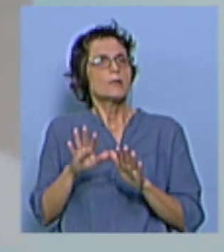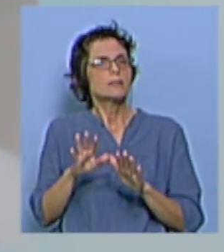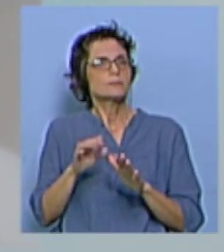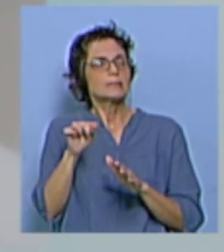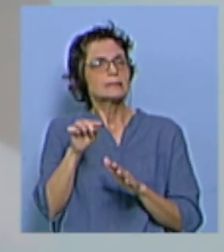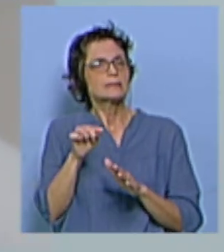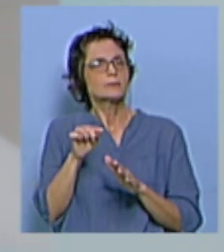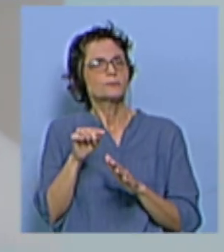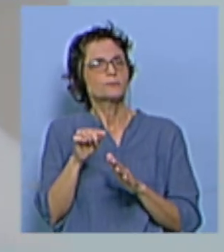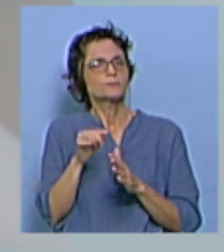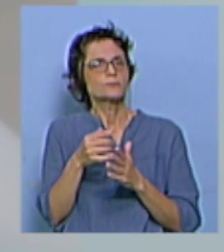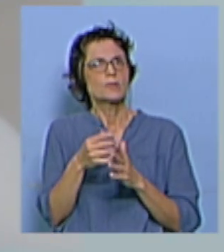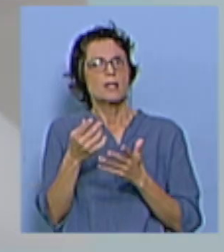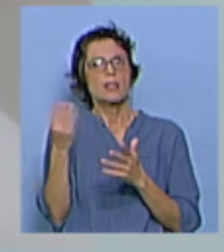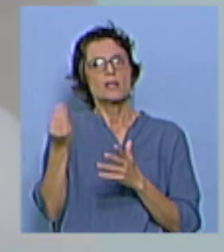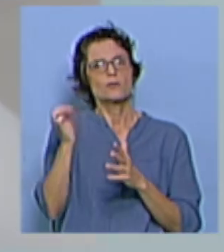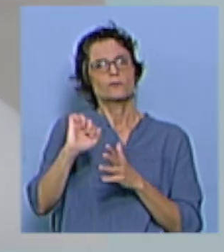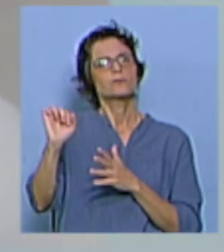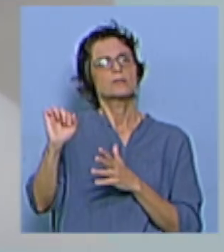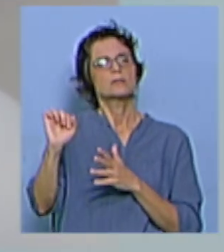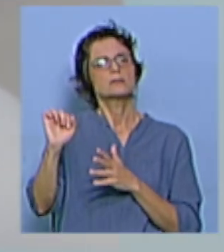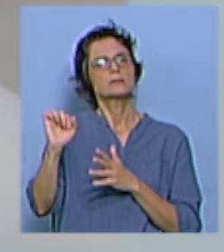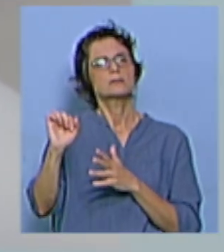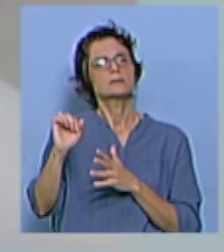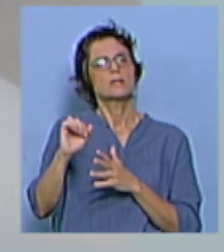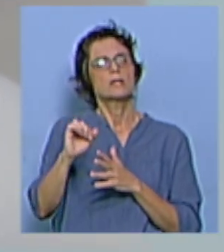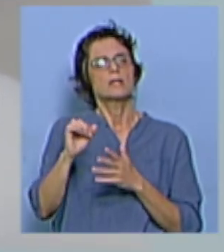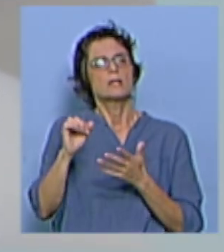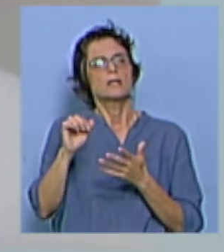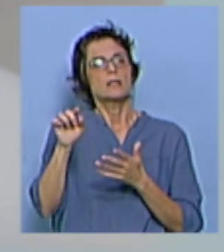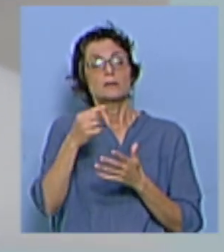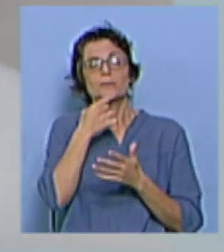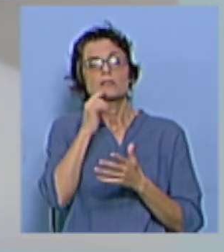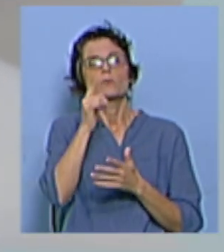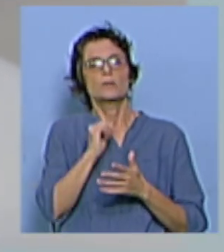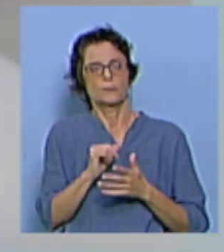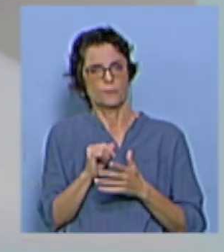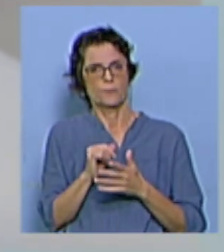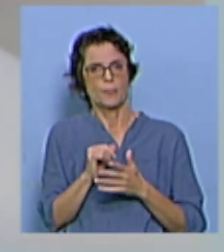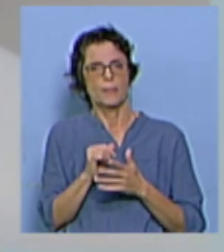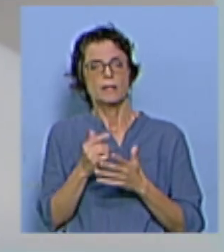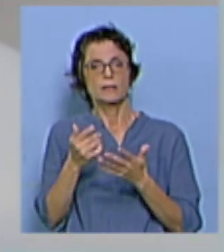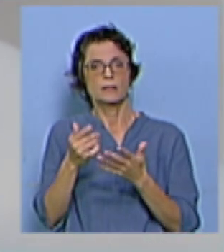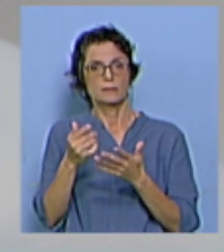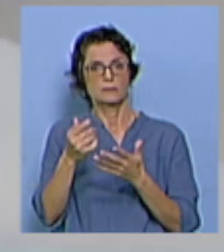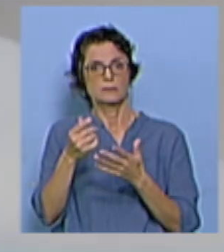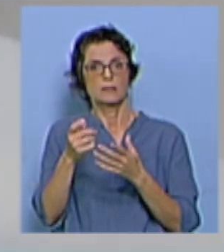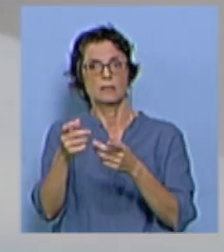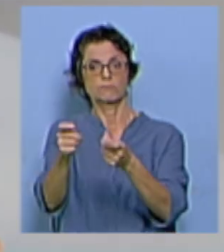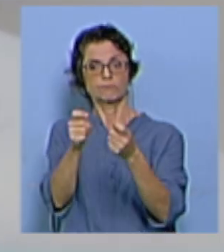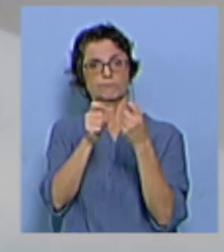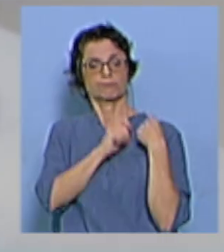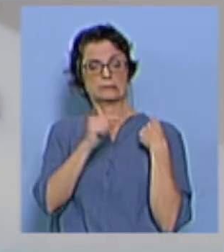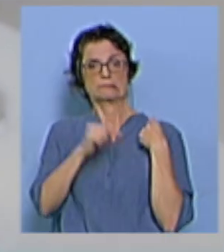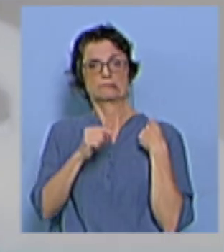é que aqui, na sua juventude, Salomão percebe uma coisa, que aquilo que lhe está a ser entregue neste momento é